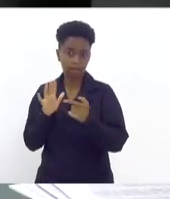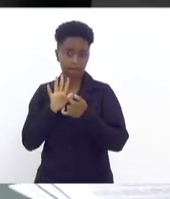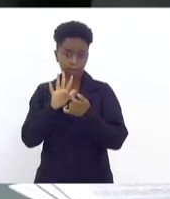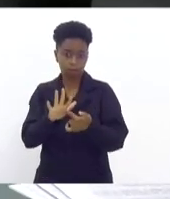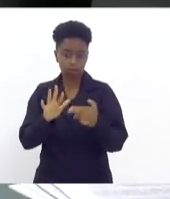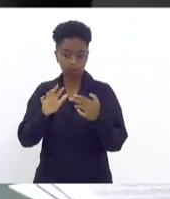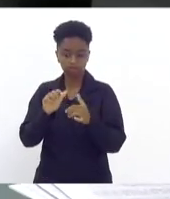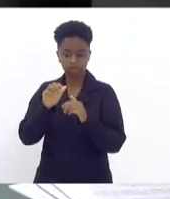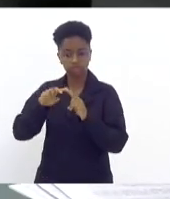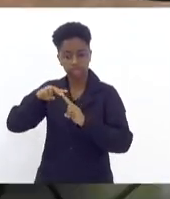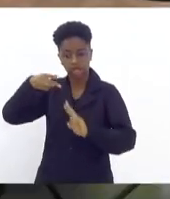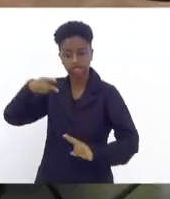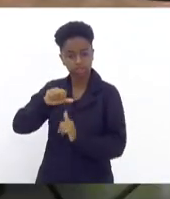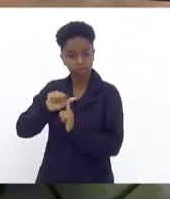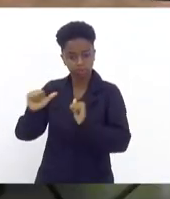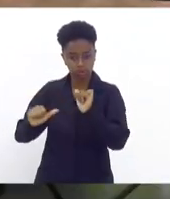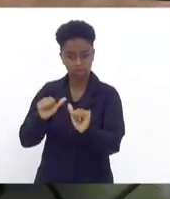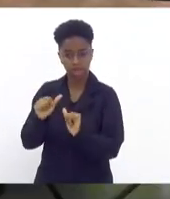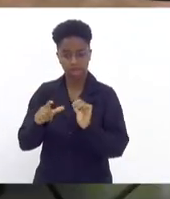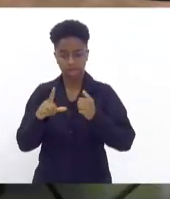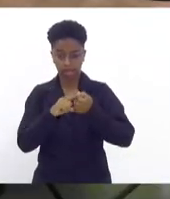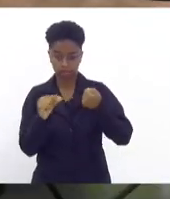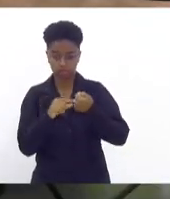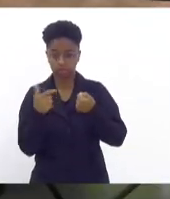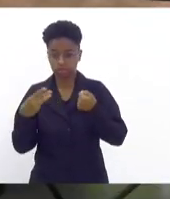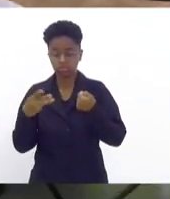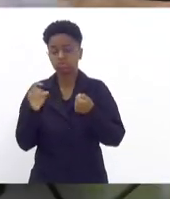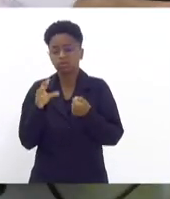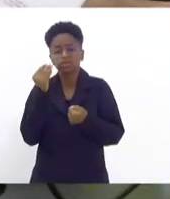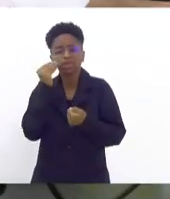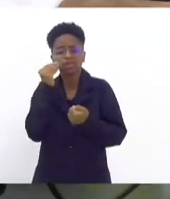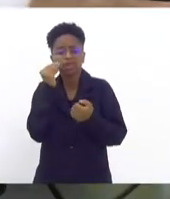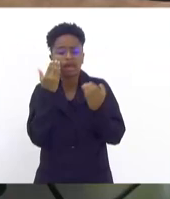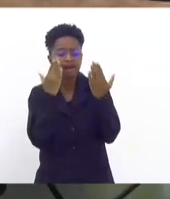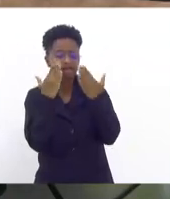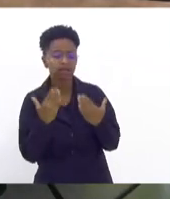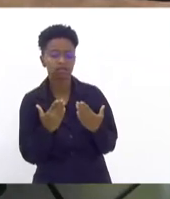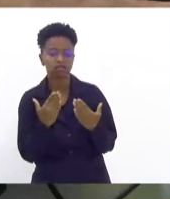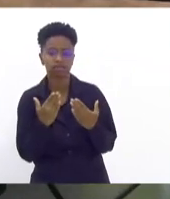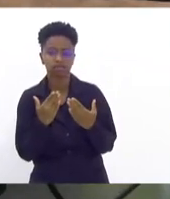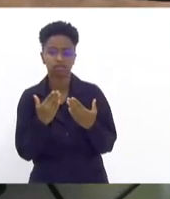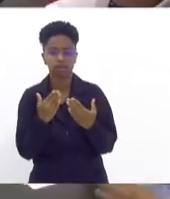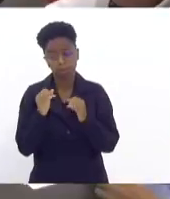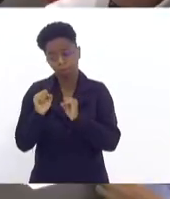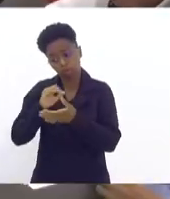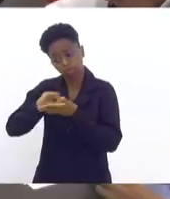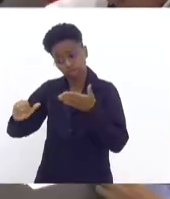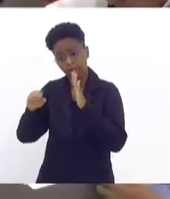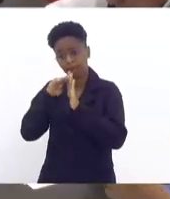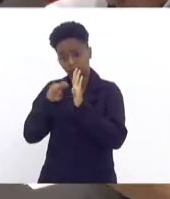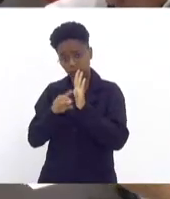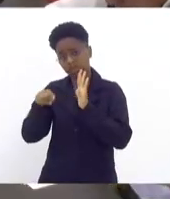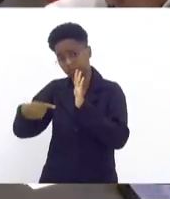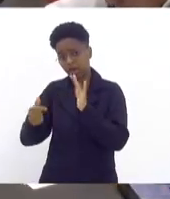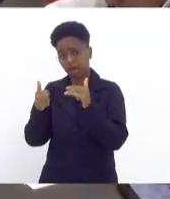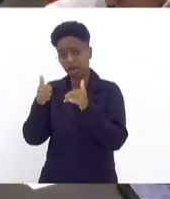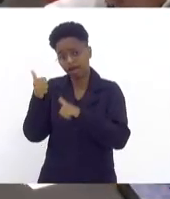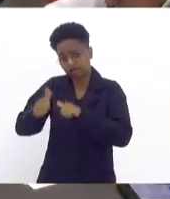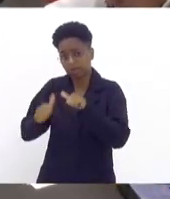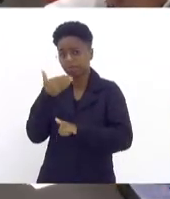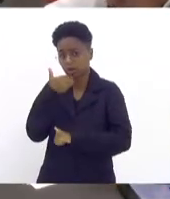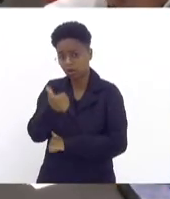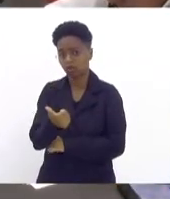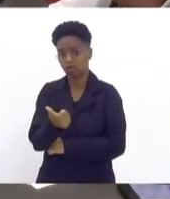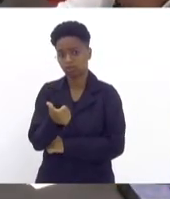genéticas no artigo 3º, não sei, é só para avaliação. Não, a gente pode retirar de pauta, então, para avaliar melhor